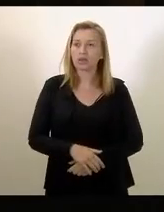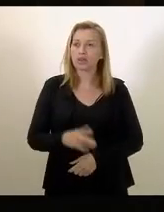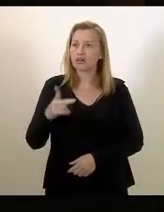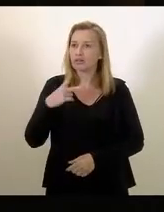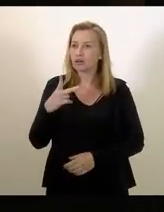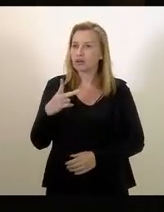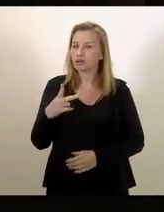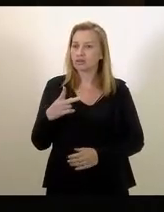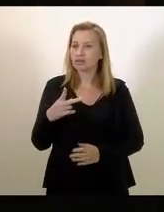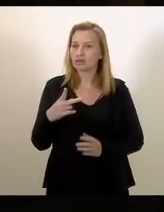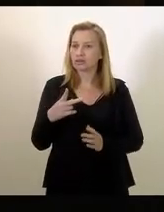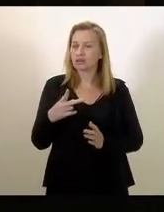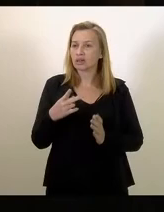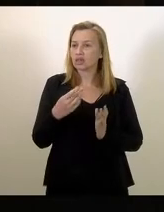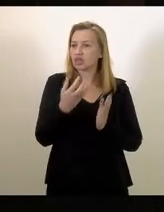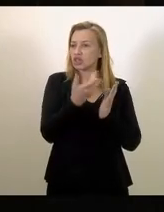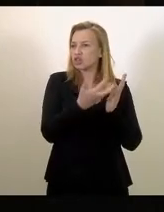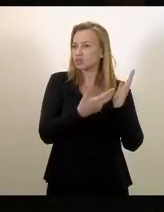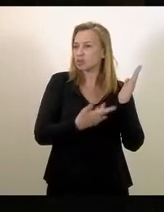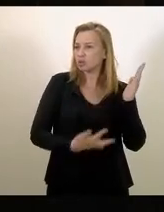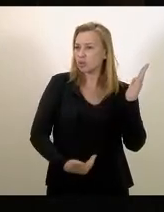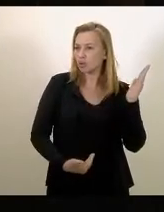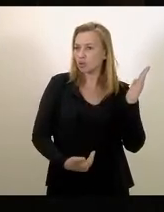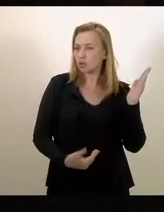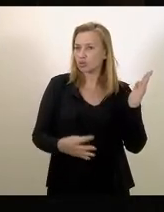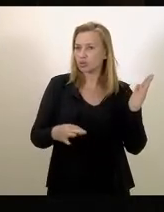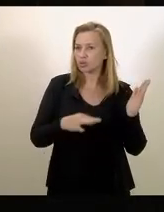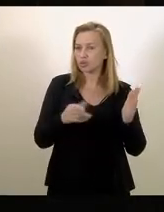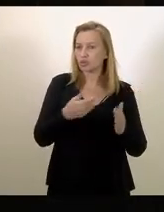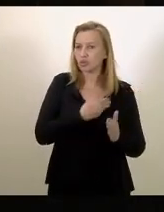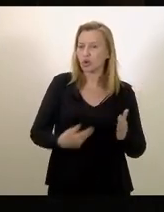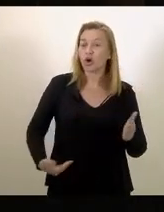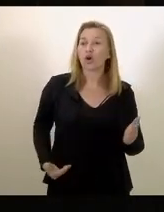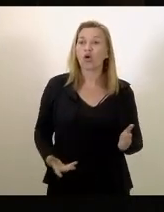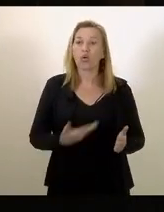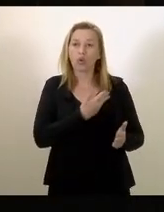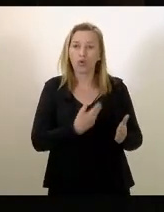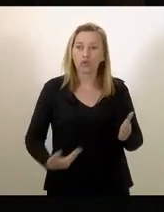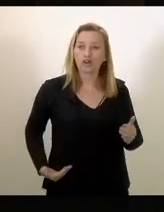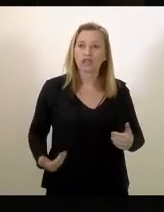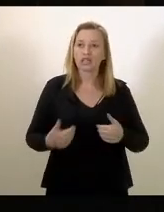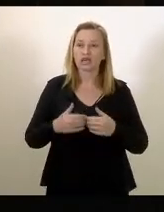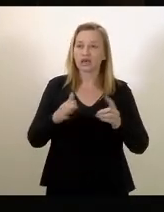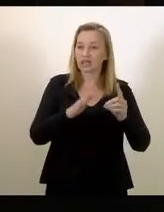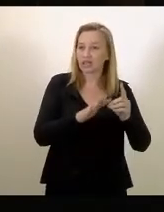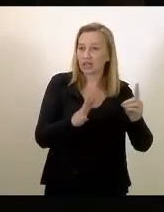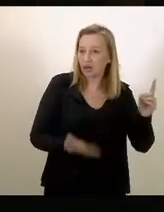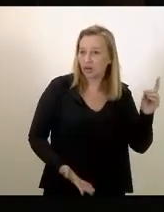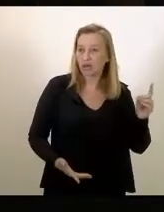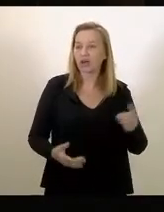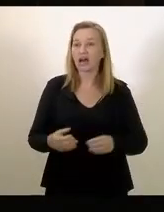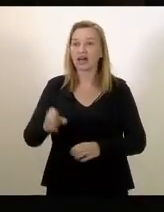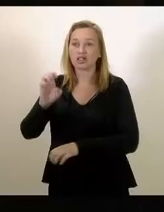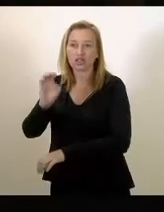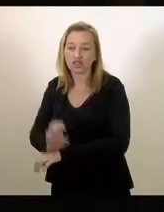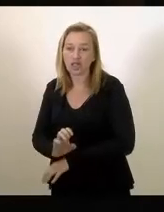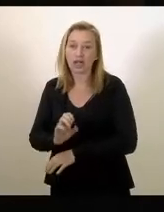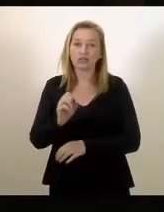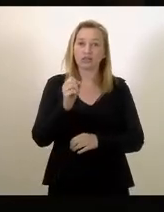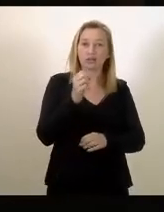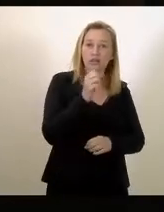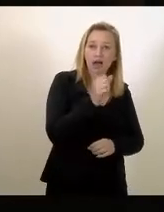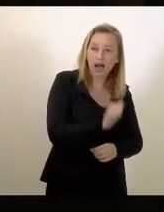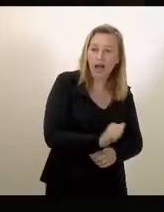fez uma prestação de contas do governo o governo inaugurou não sei quantos quilômetros de estrada não sei o que isso e aquilo